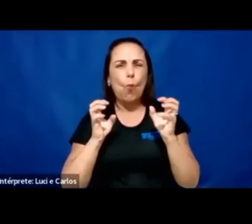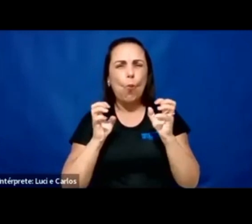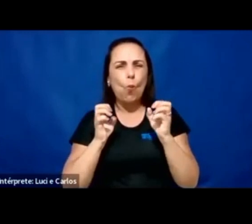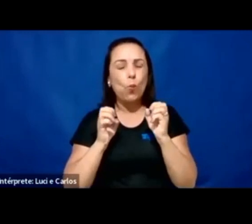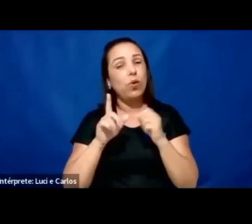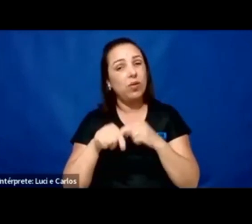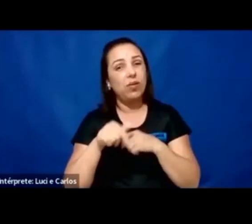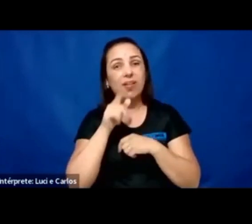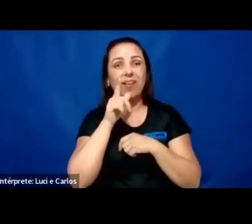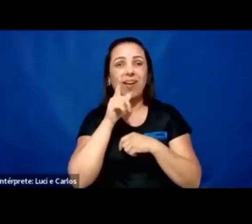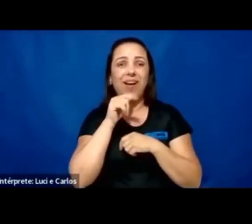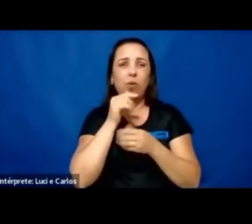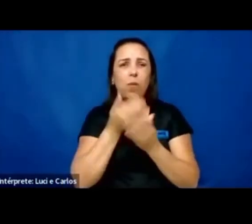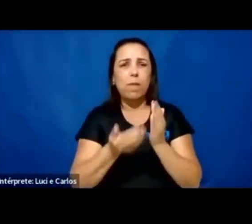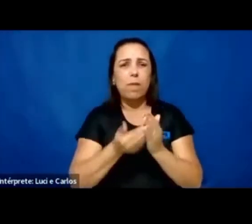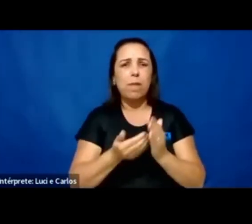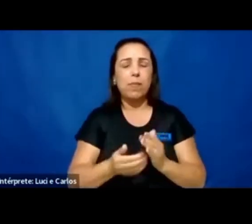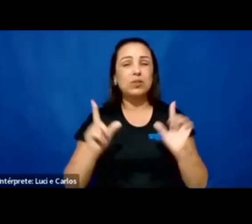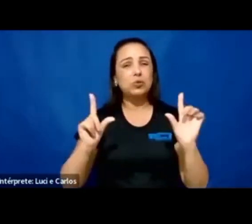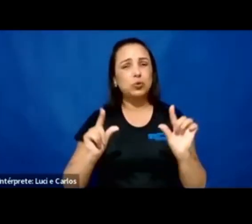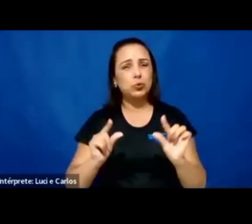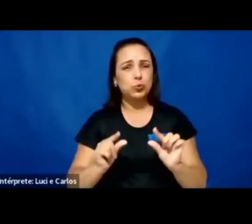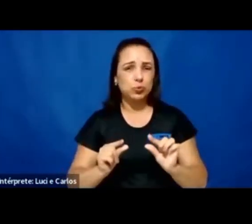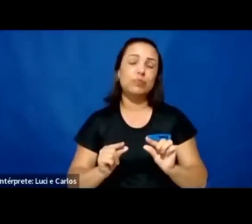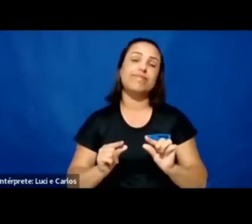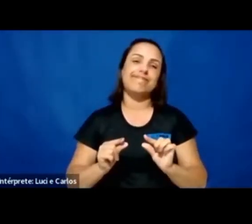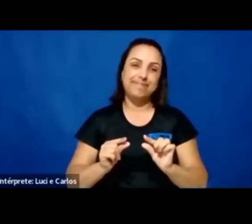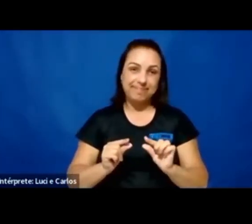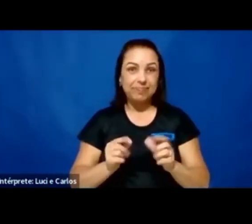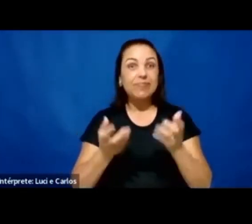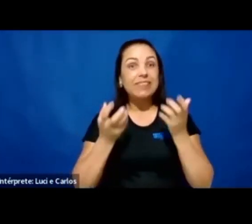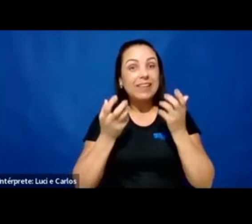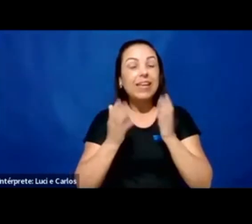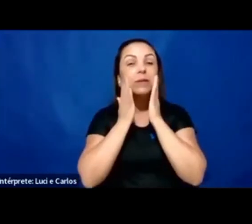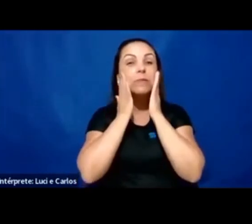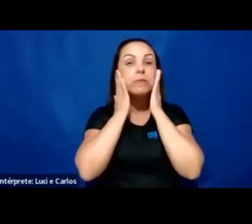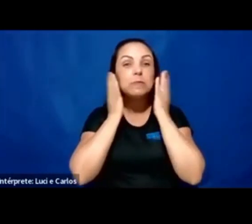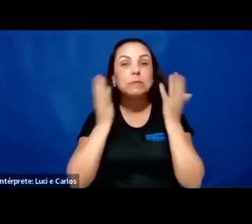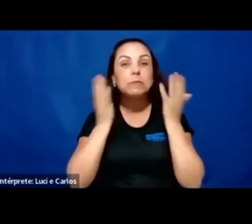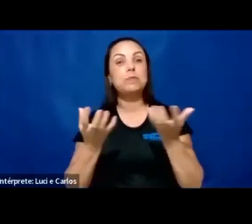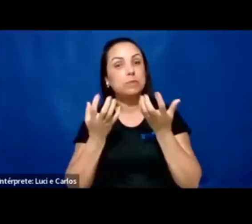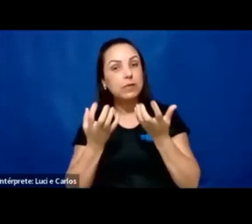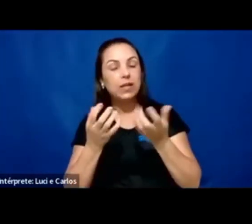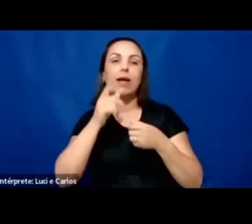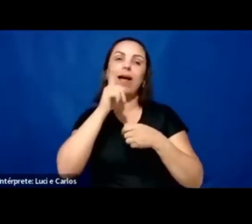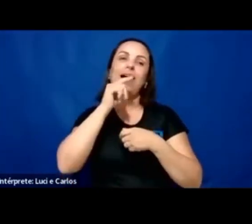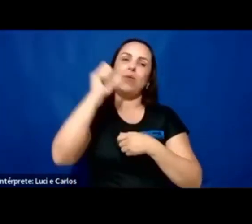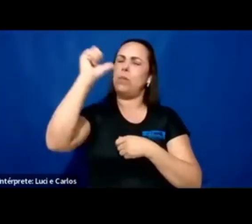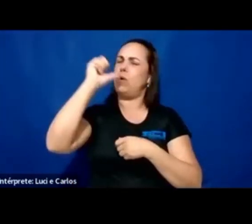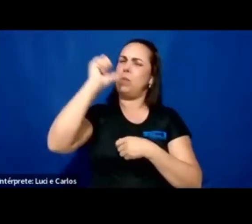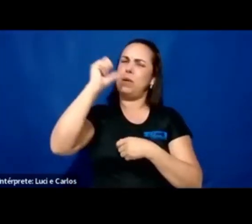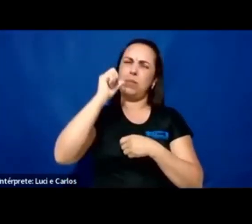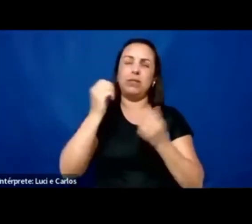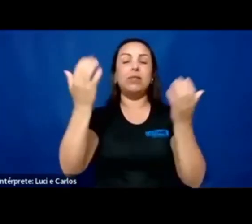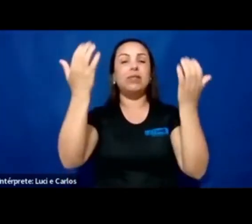ruga? Começa a aumentar a sua hidratação. Aumente a sua hidratação, você vai diminuir as rugas. Porque o seu corpo ele fica